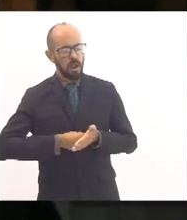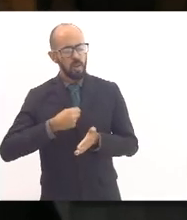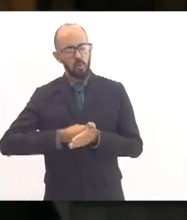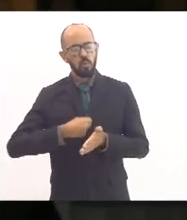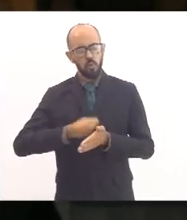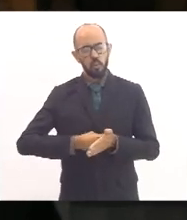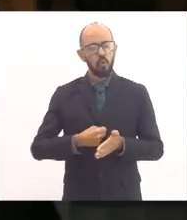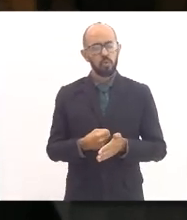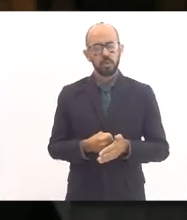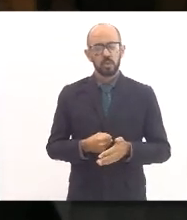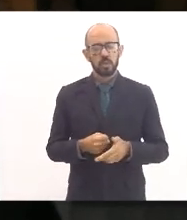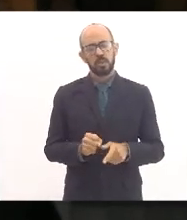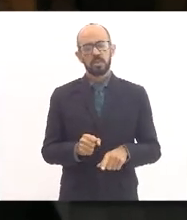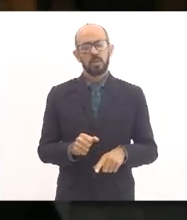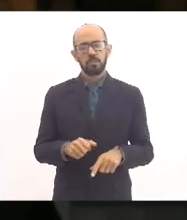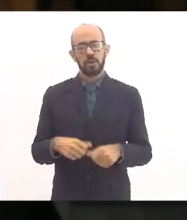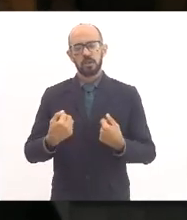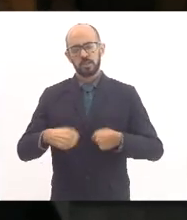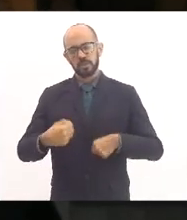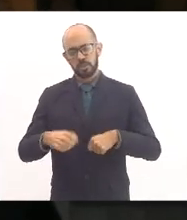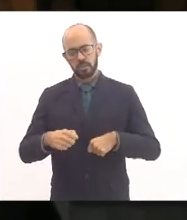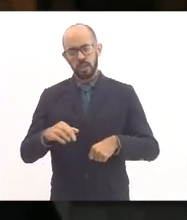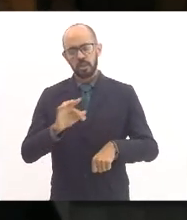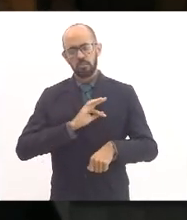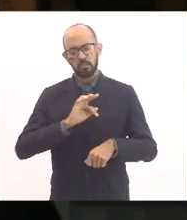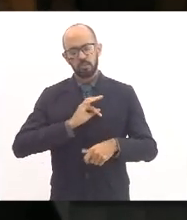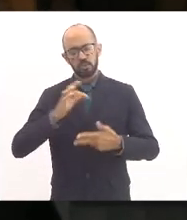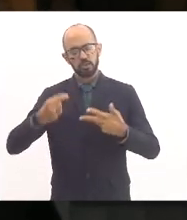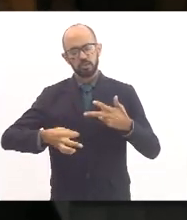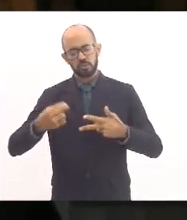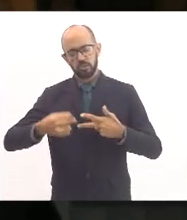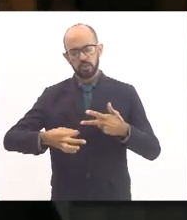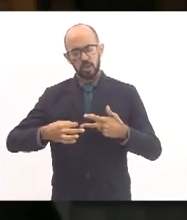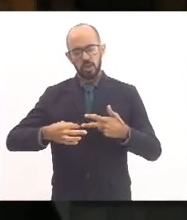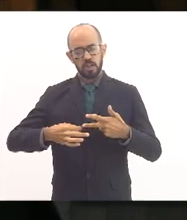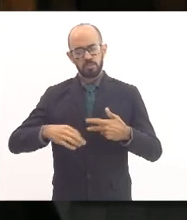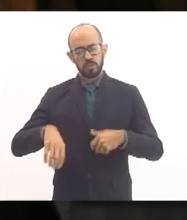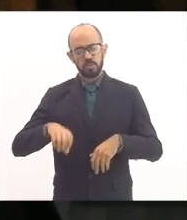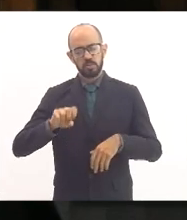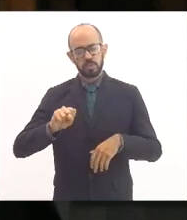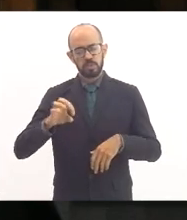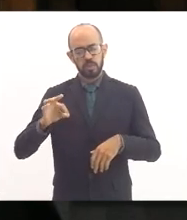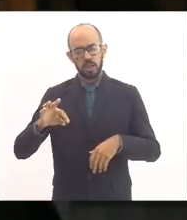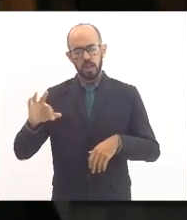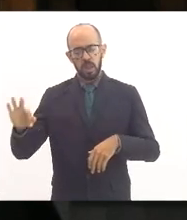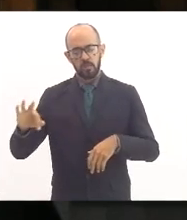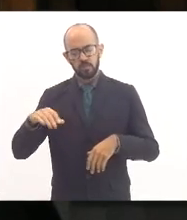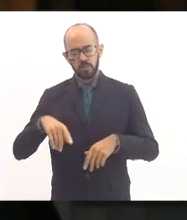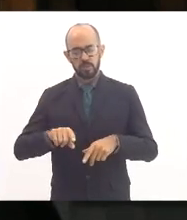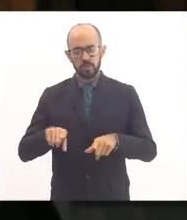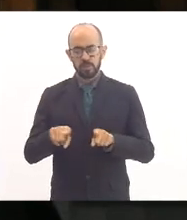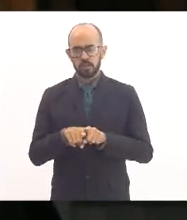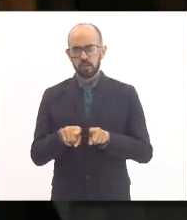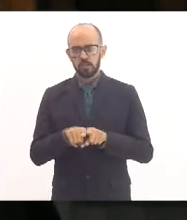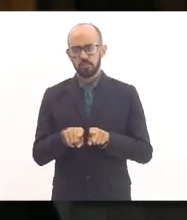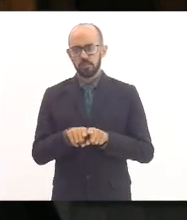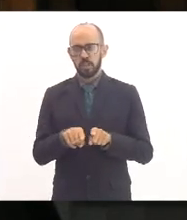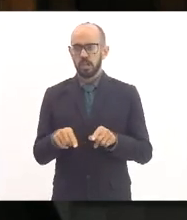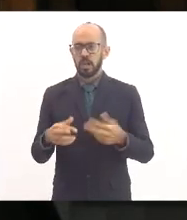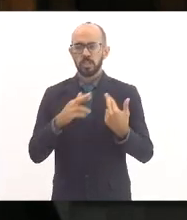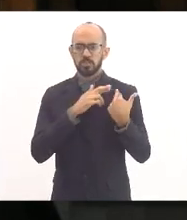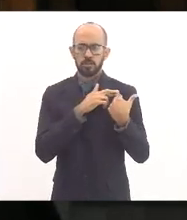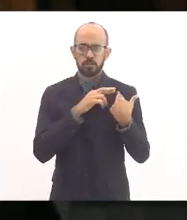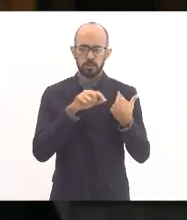pelas prerrogativas da polícia judiciária perante o Supremo Tribunal Federal e maneira aqui é um a responsabilidade